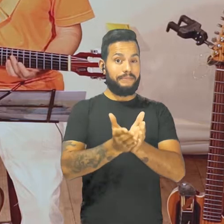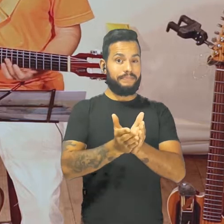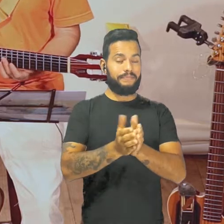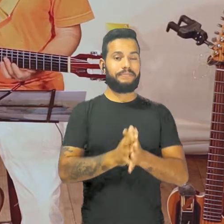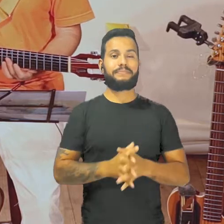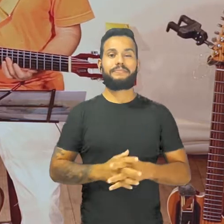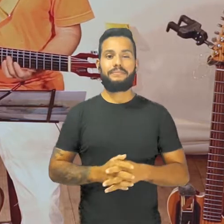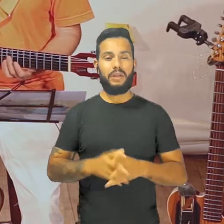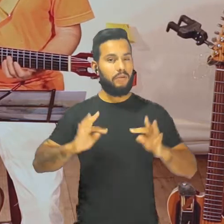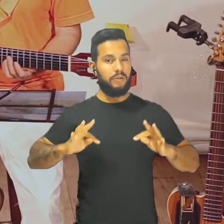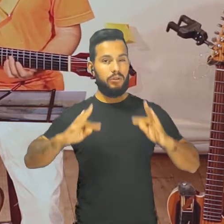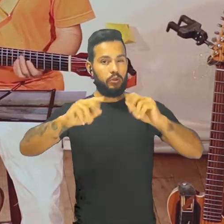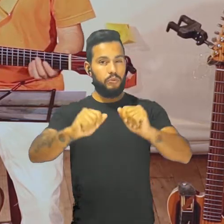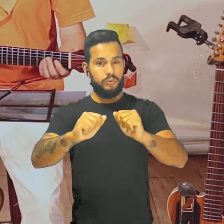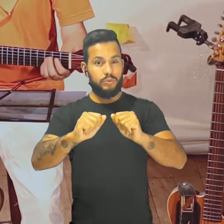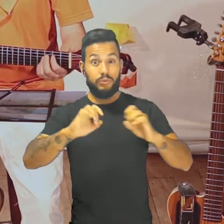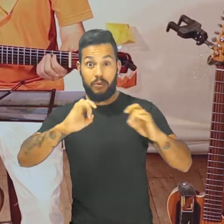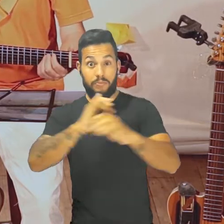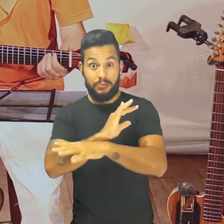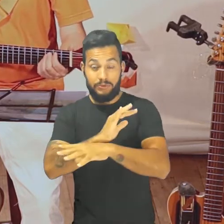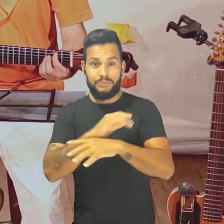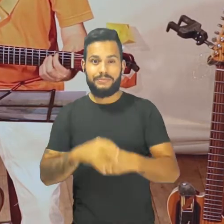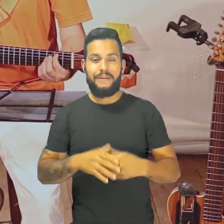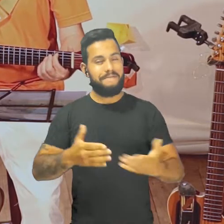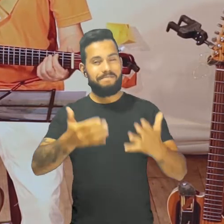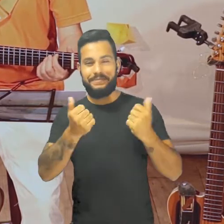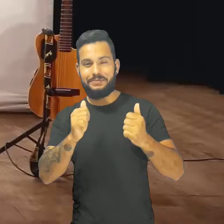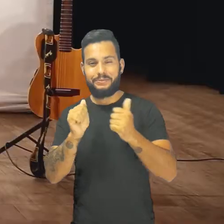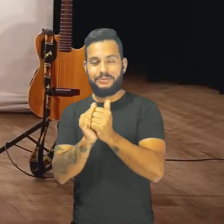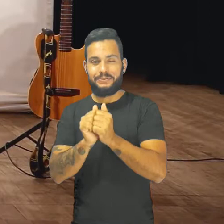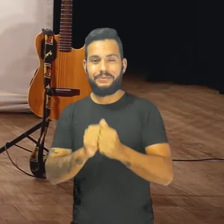todos prontos? Então vamos embarcar nessa aventura.